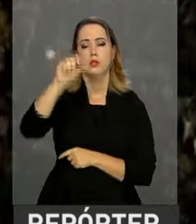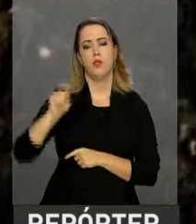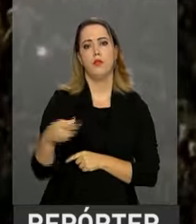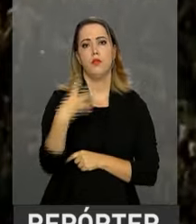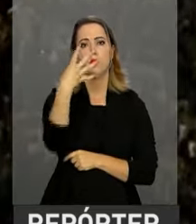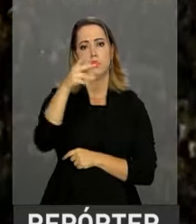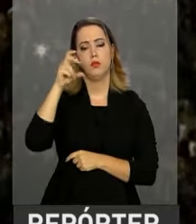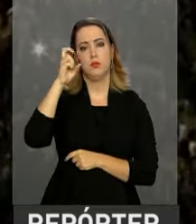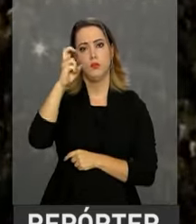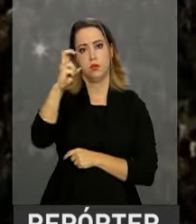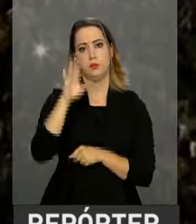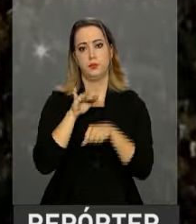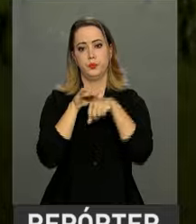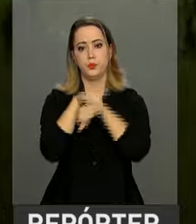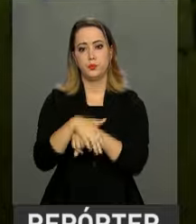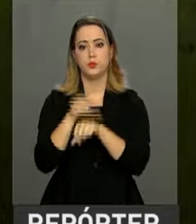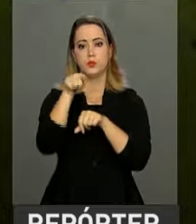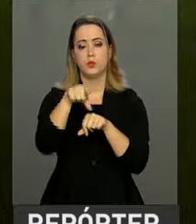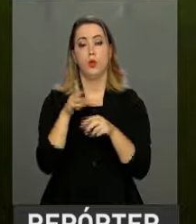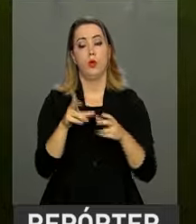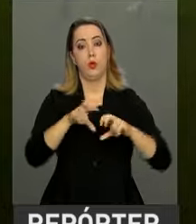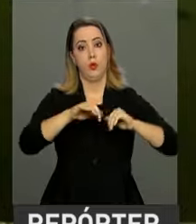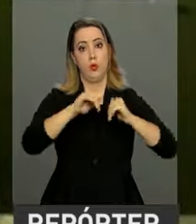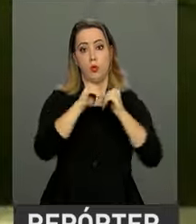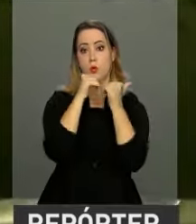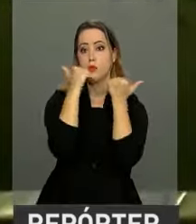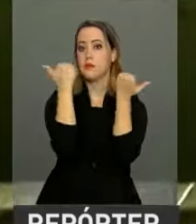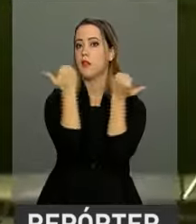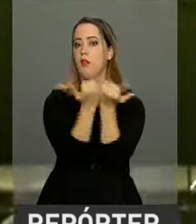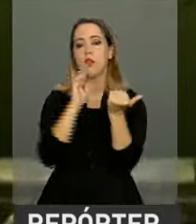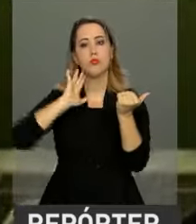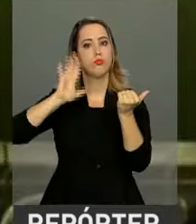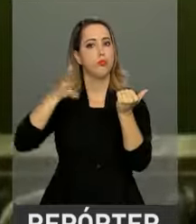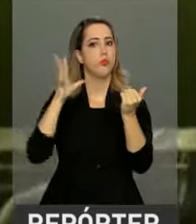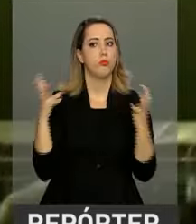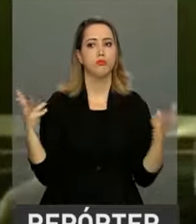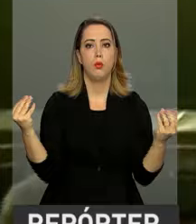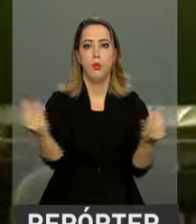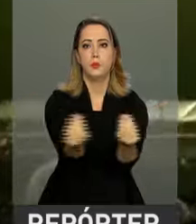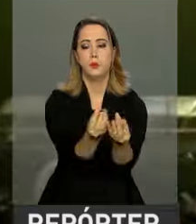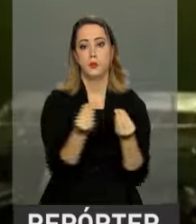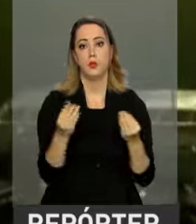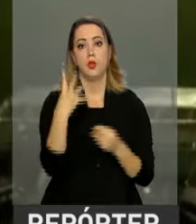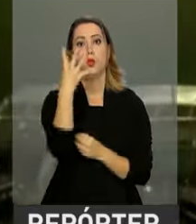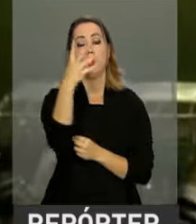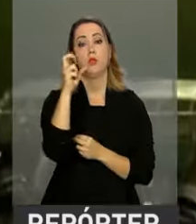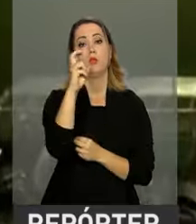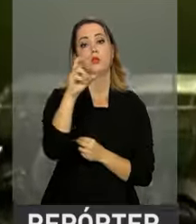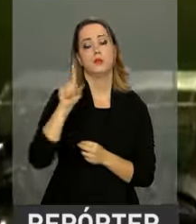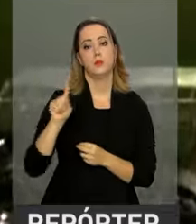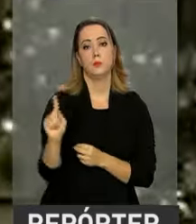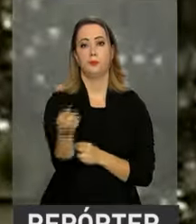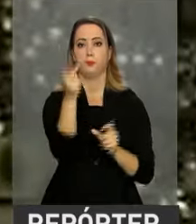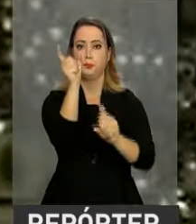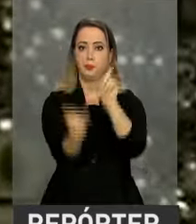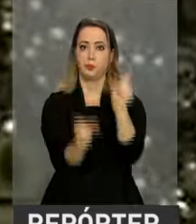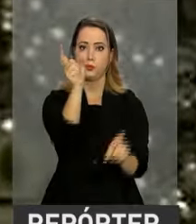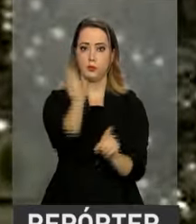da noite, no horário de Brasília, o estádio já estava em sua capacidade máxima, 45 mil